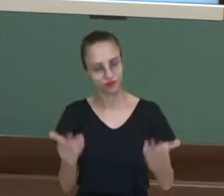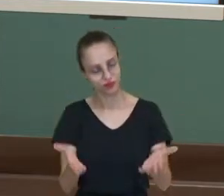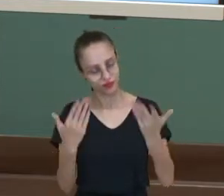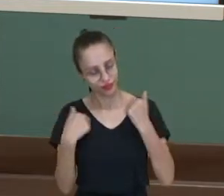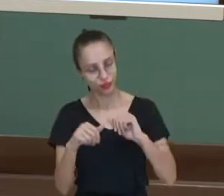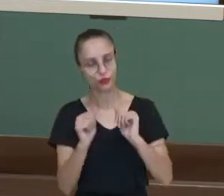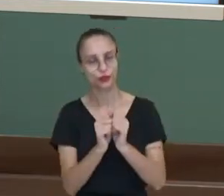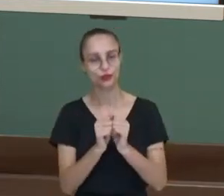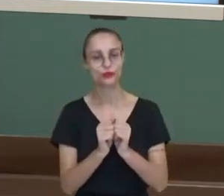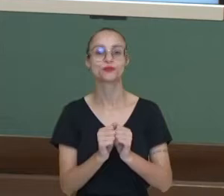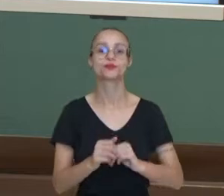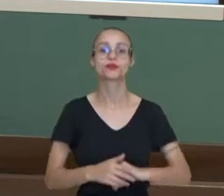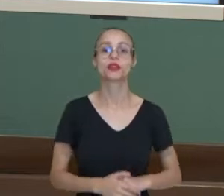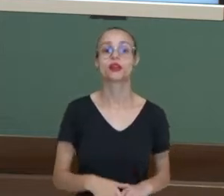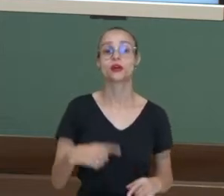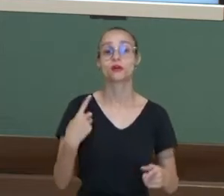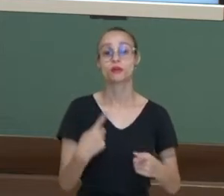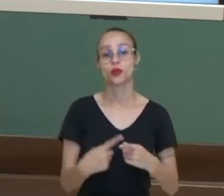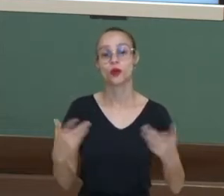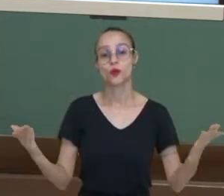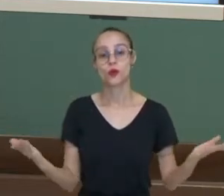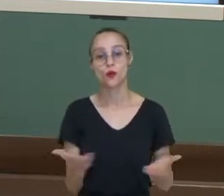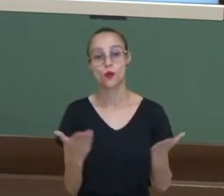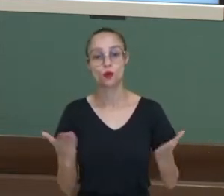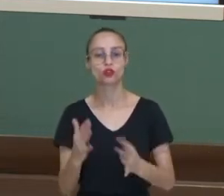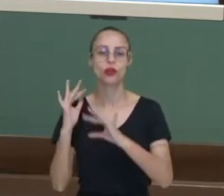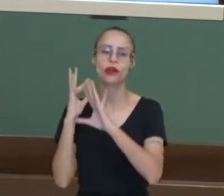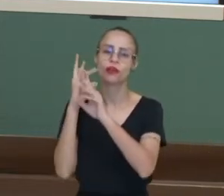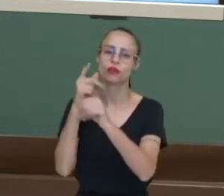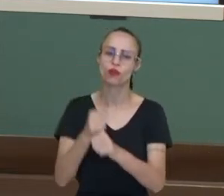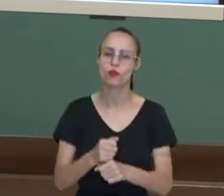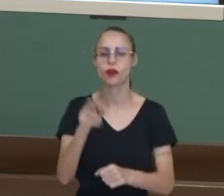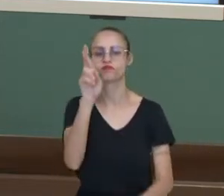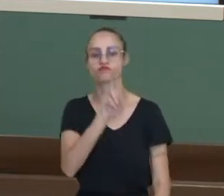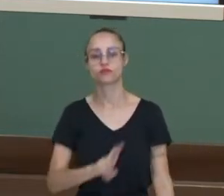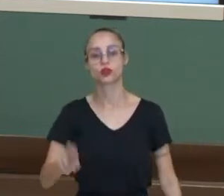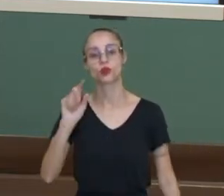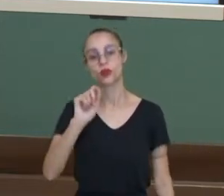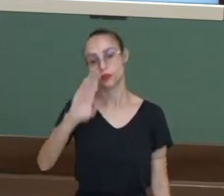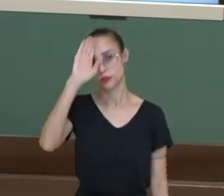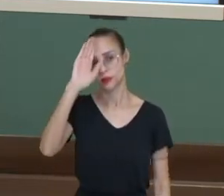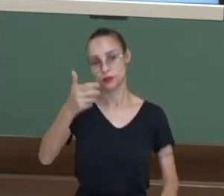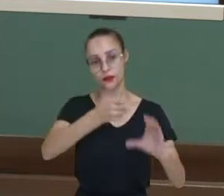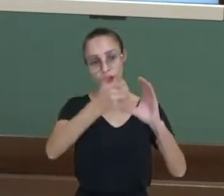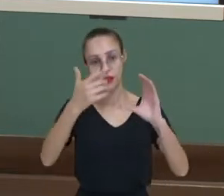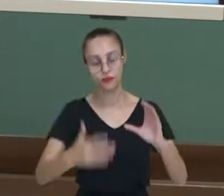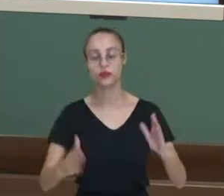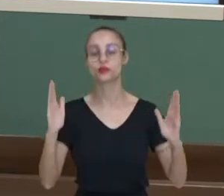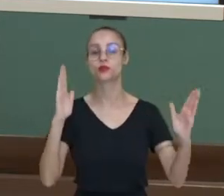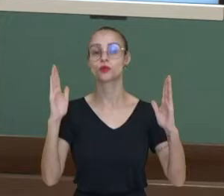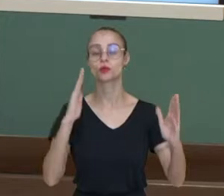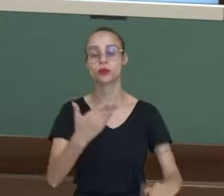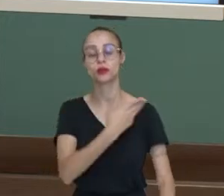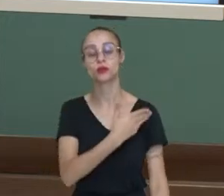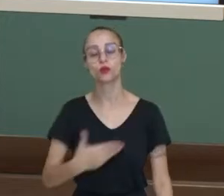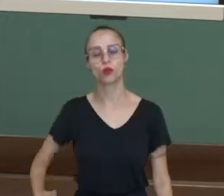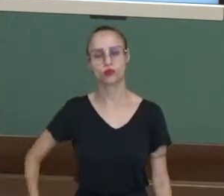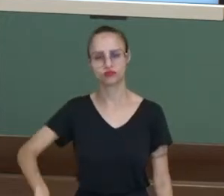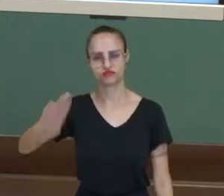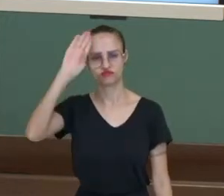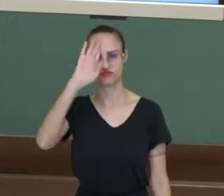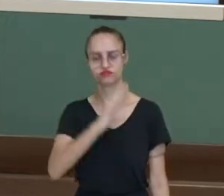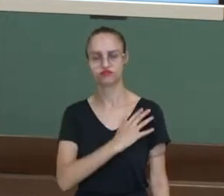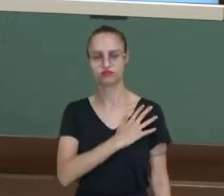então, vamos com tudo, porque a gente vai retomar as principais características do governo militar do